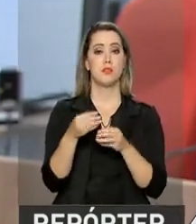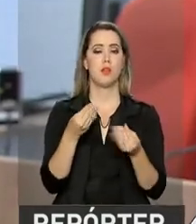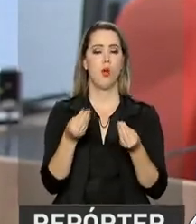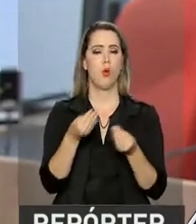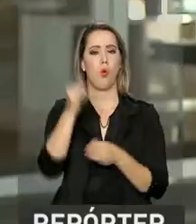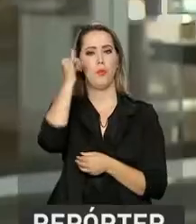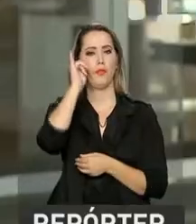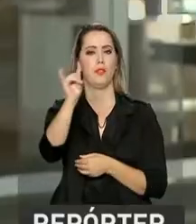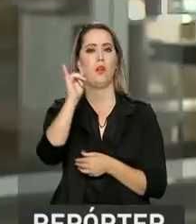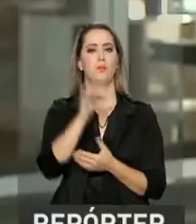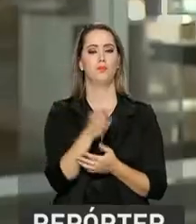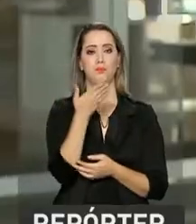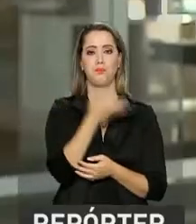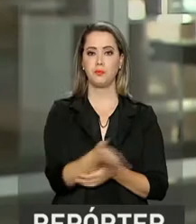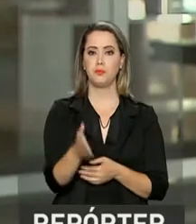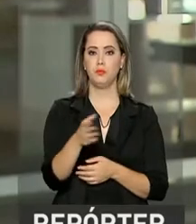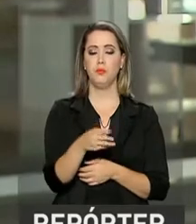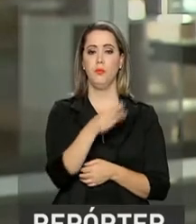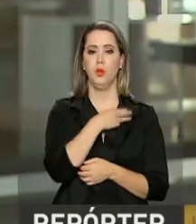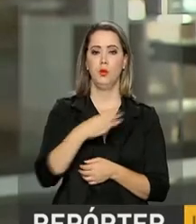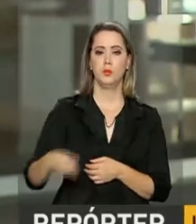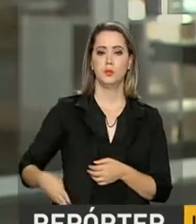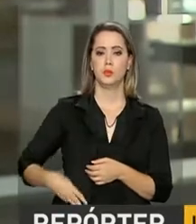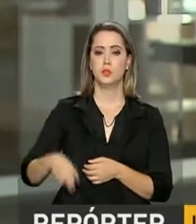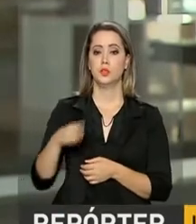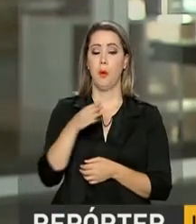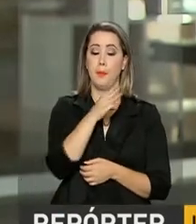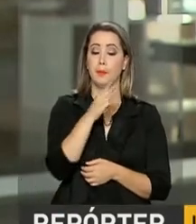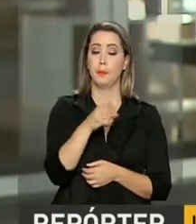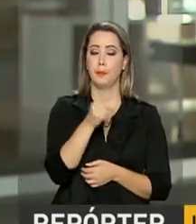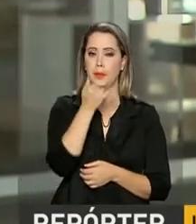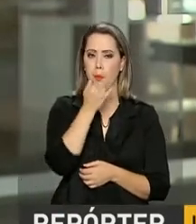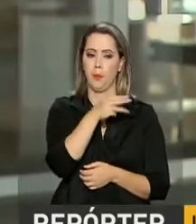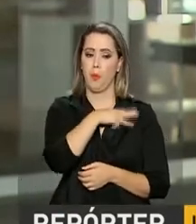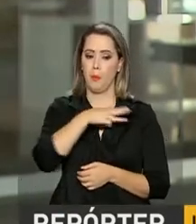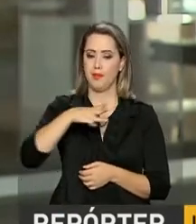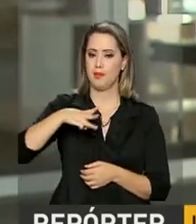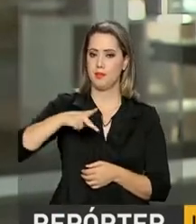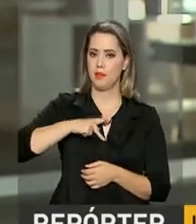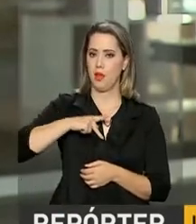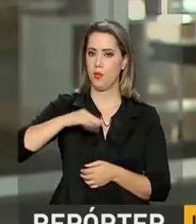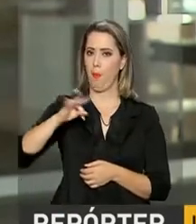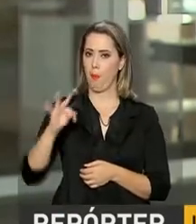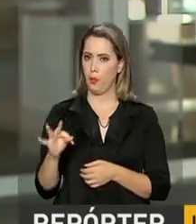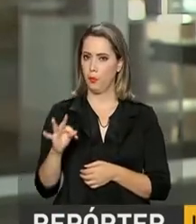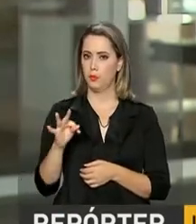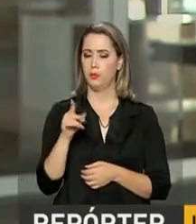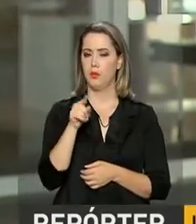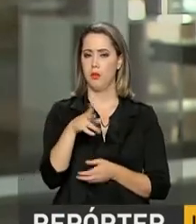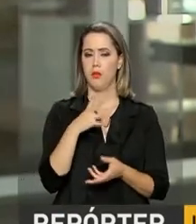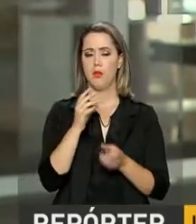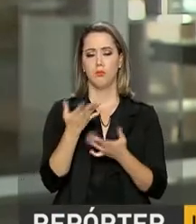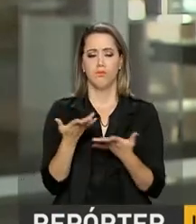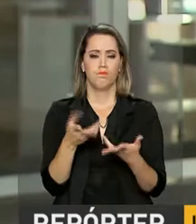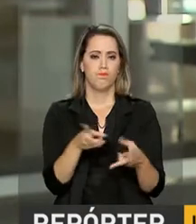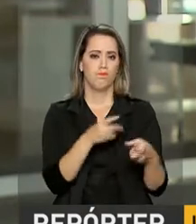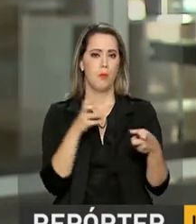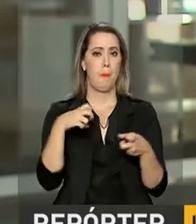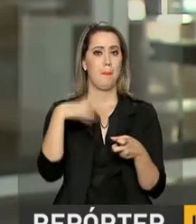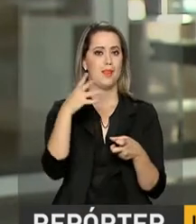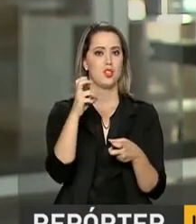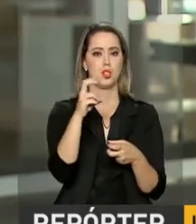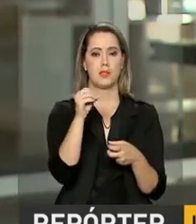preventivas o ministério público do trabalho estima que desde 1995 mais de 50 mil pessoas foram